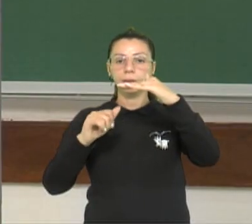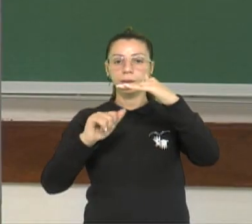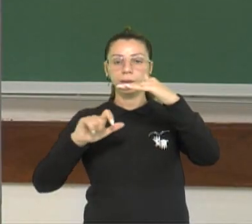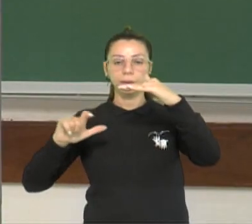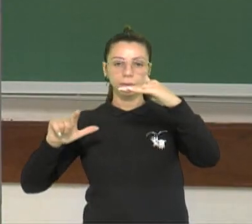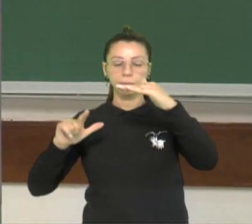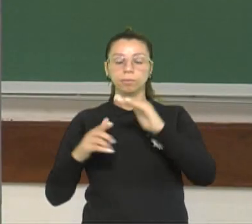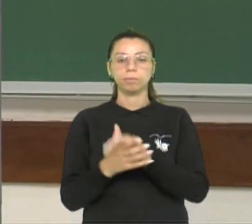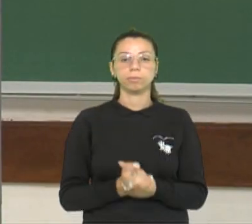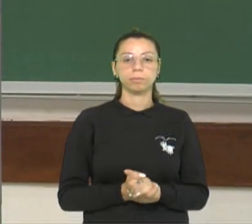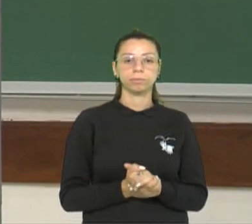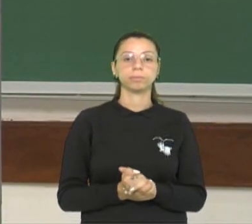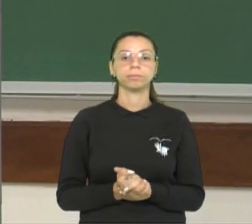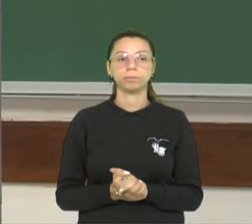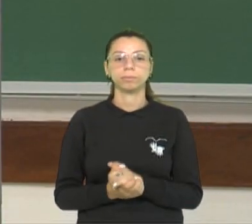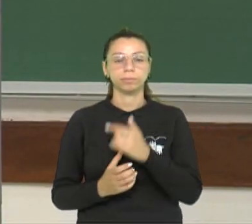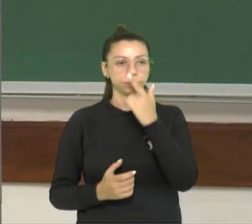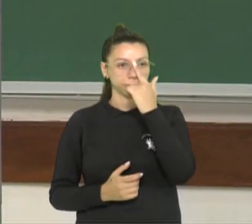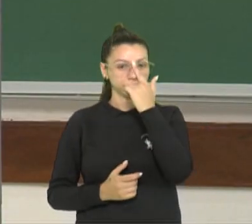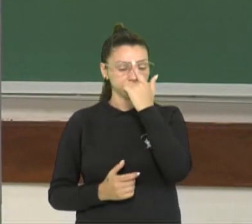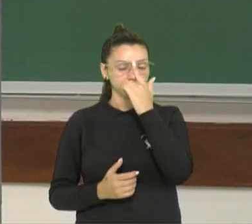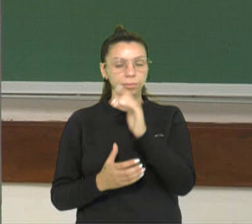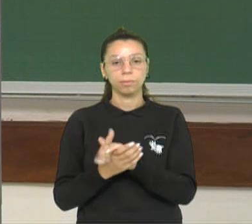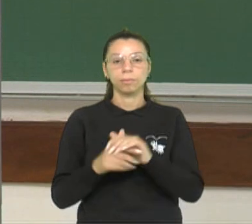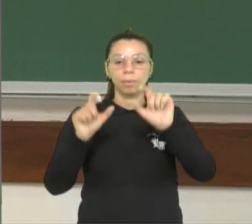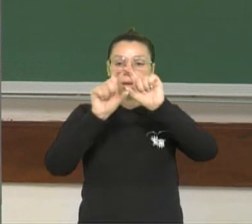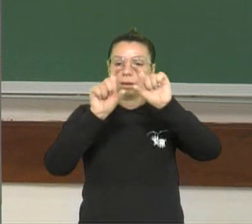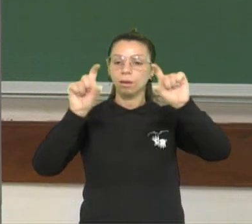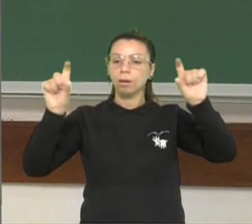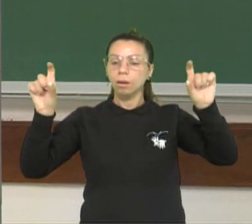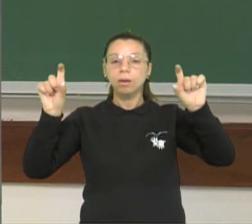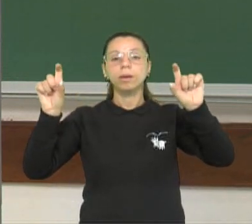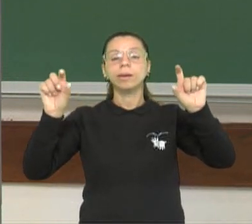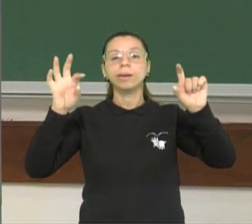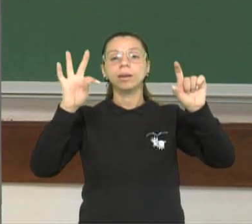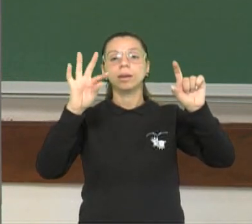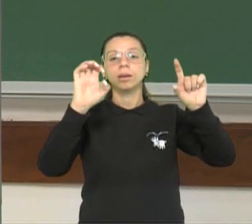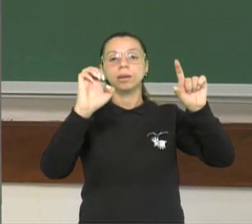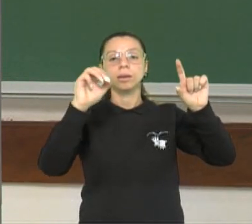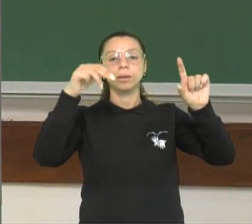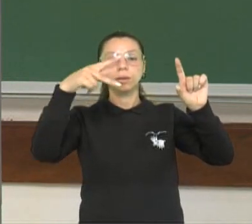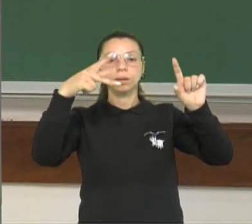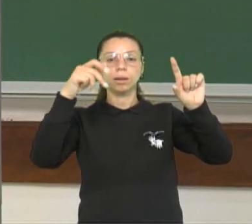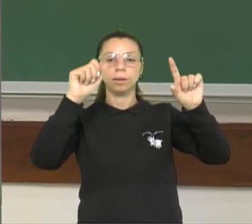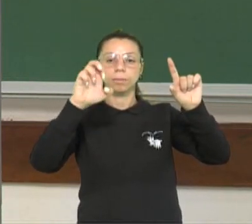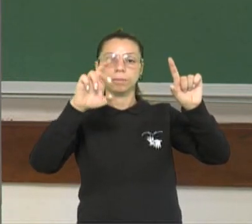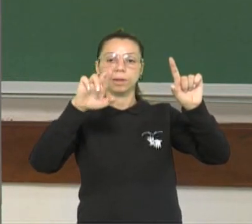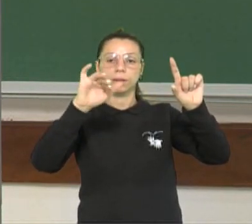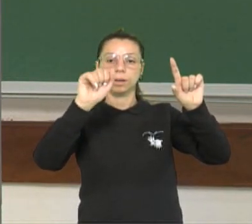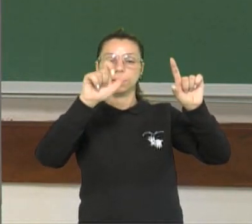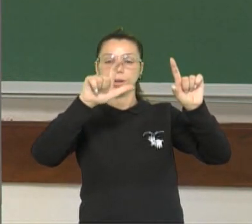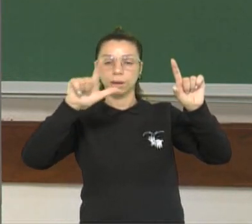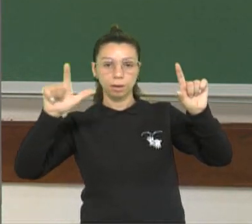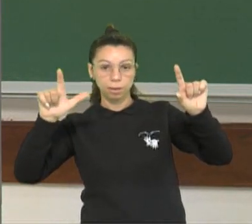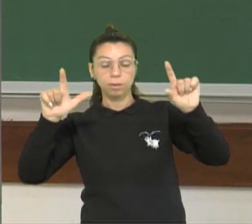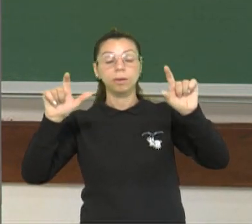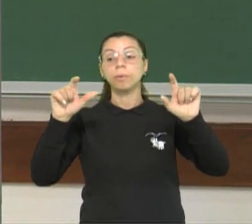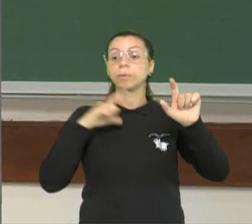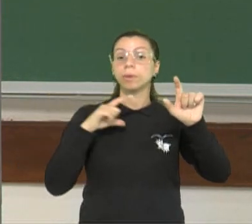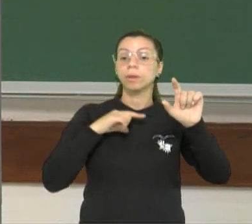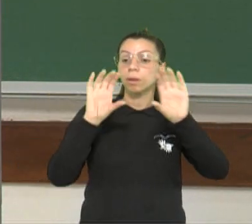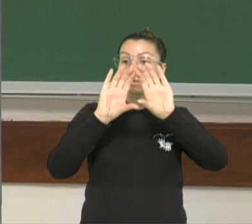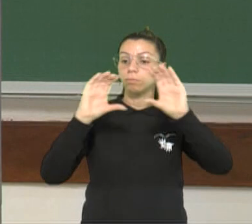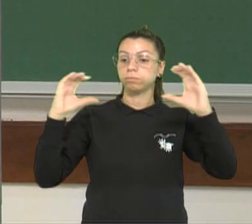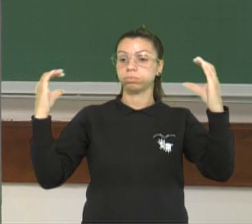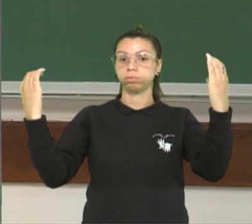para você da faixa temperada, clima tropical, é importante você lembrar das zonas térmicas que estão